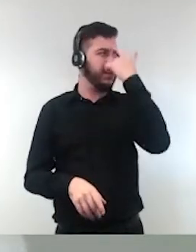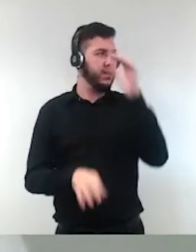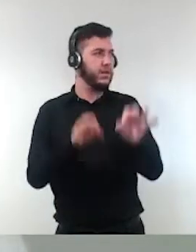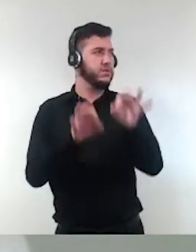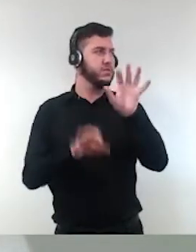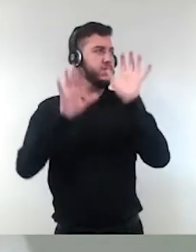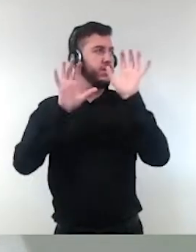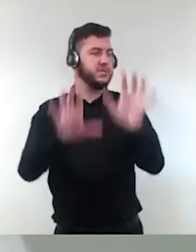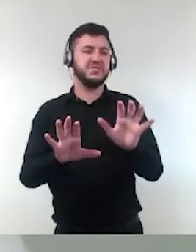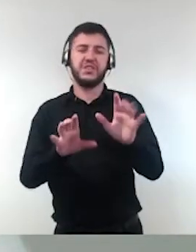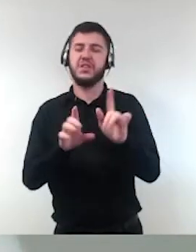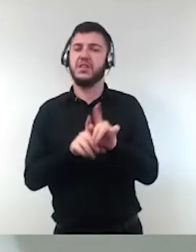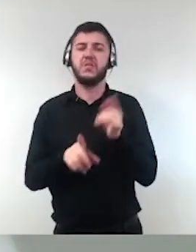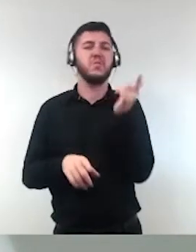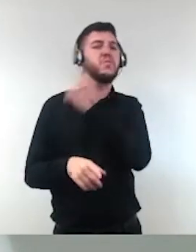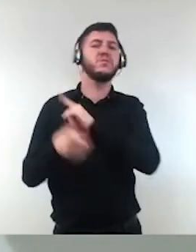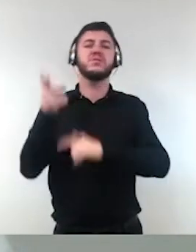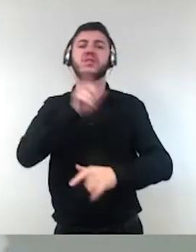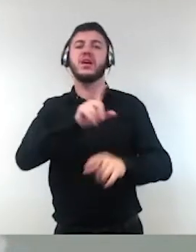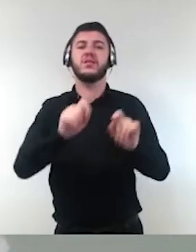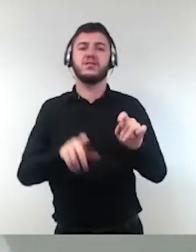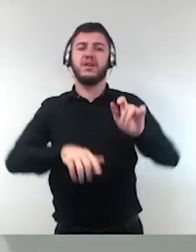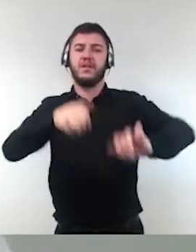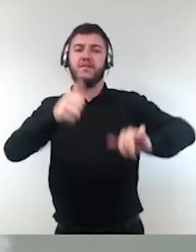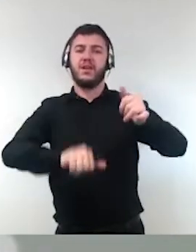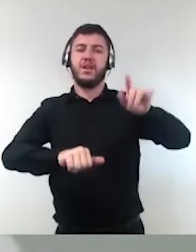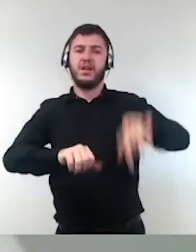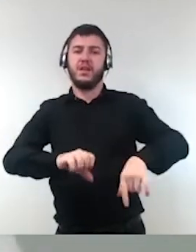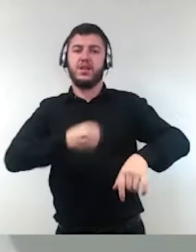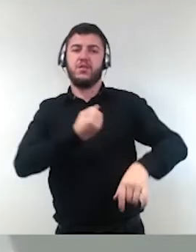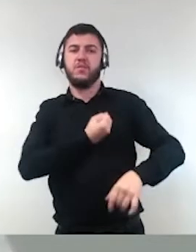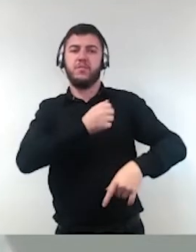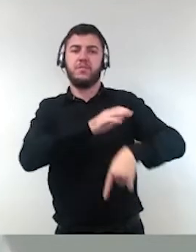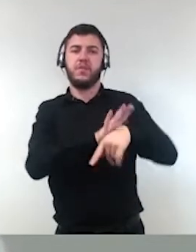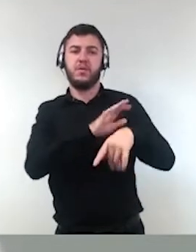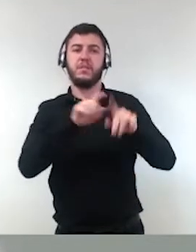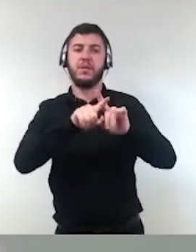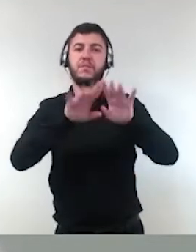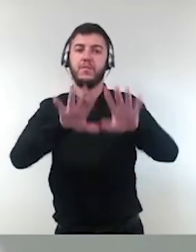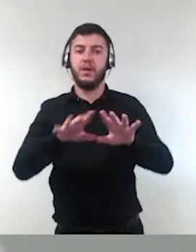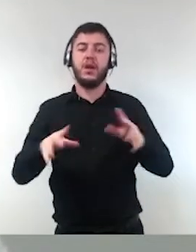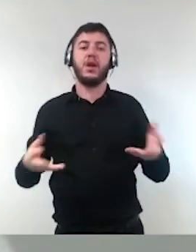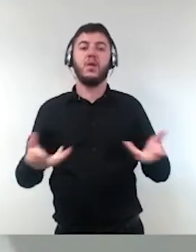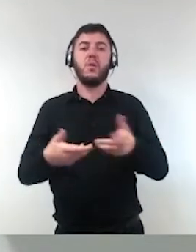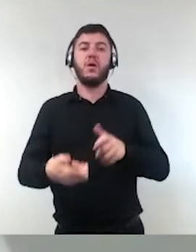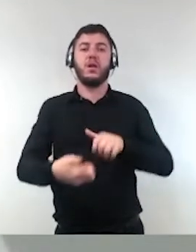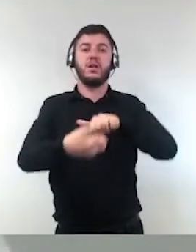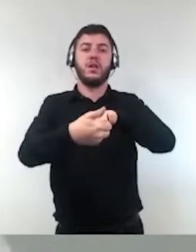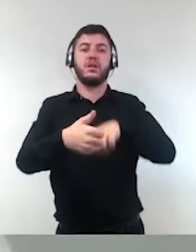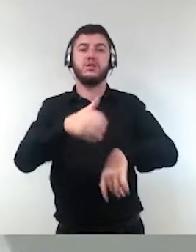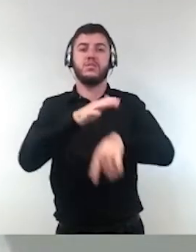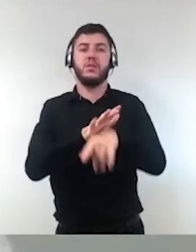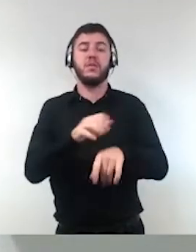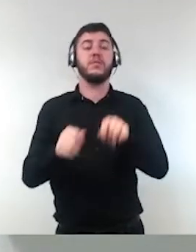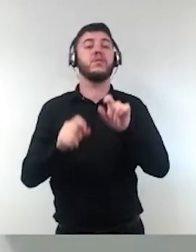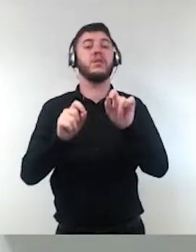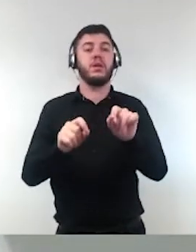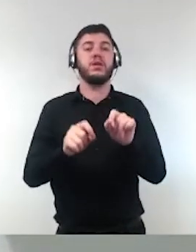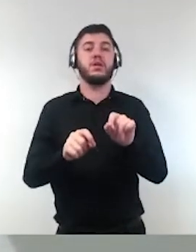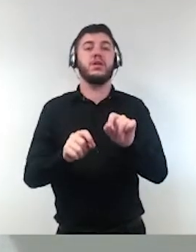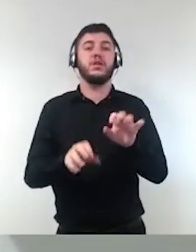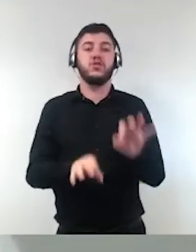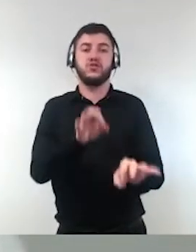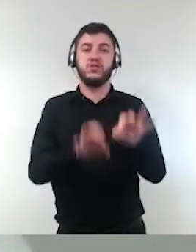não consegue ser medida apenas em números. A qualidade da prestação jurisdicional precisa estar na ordem do